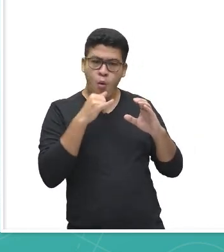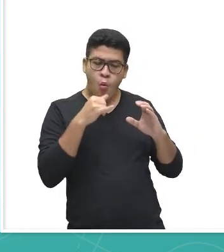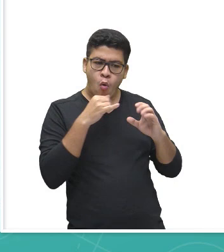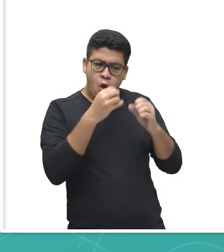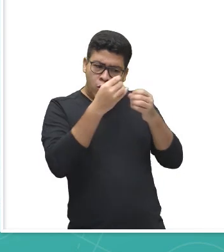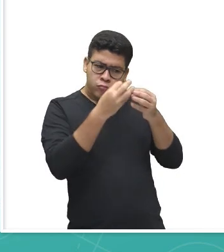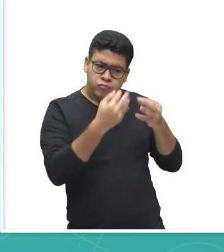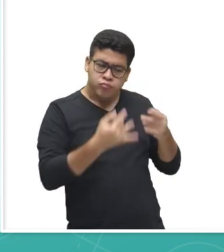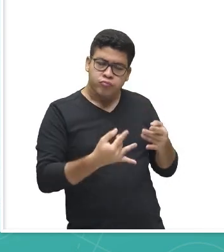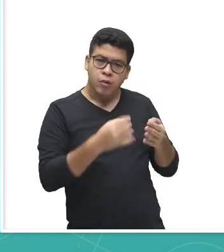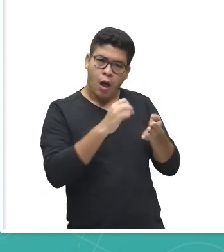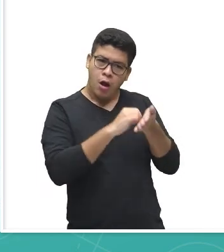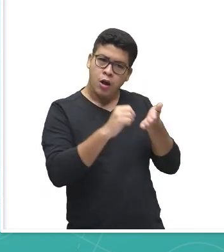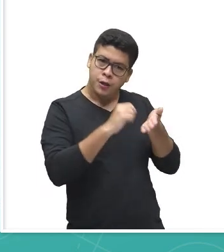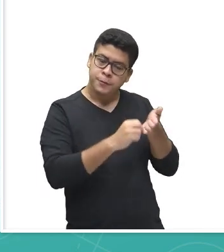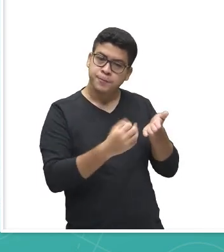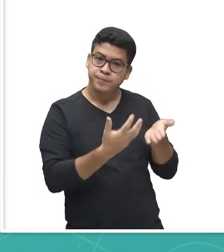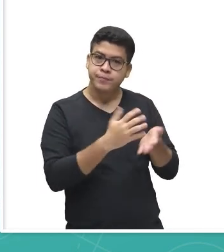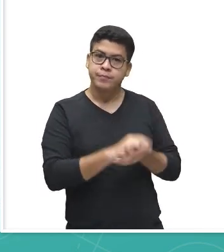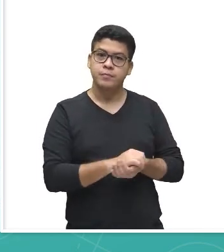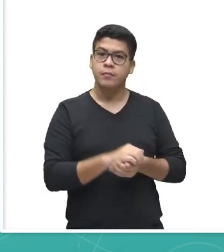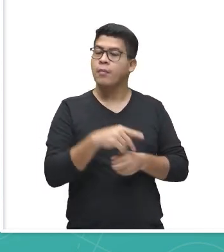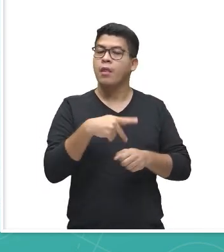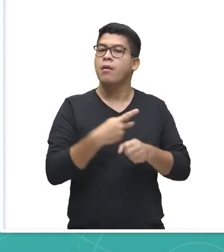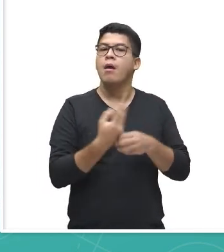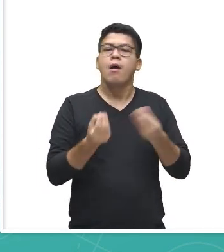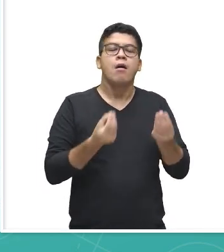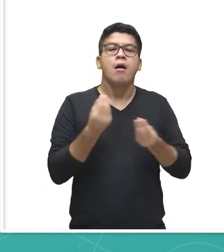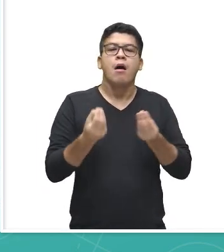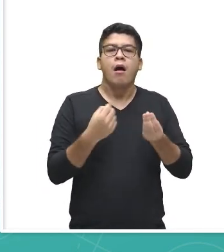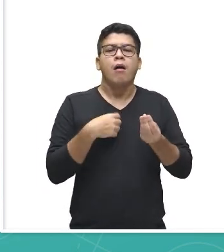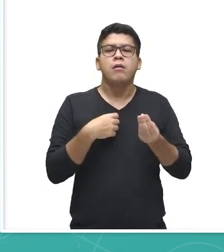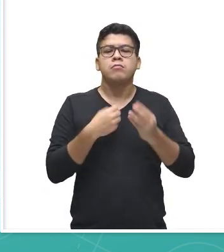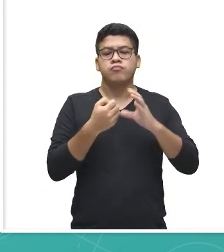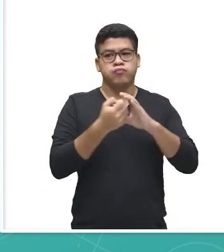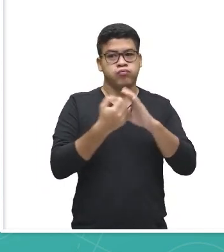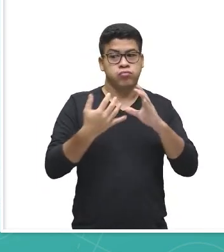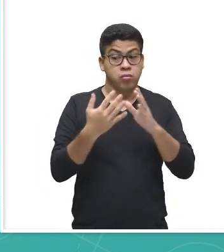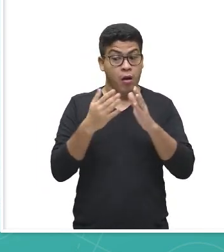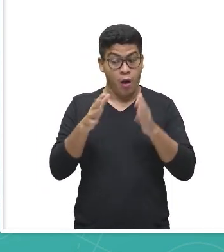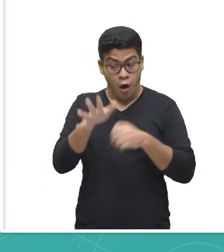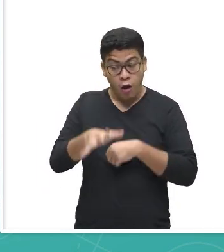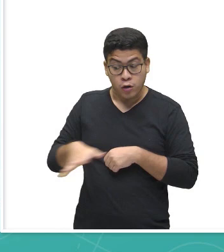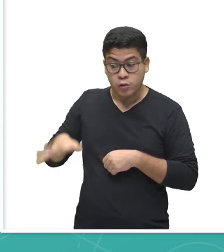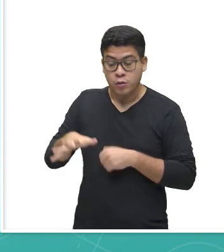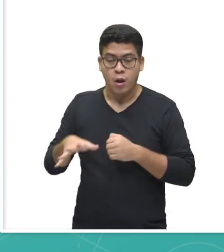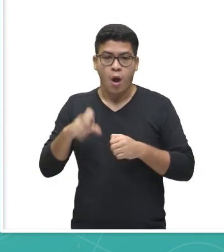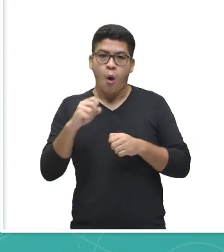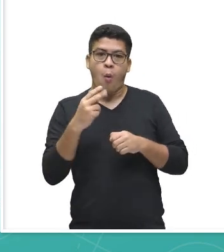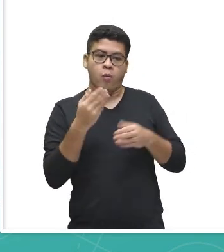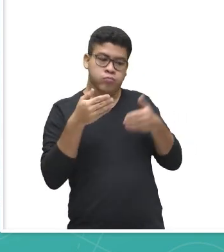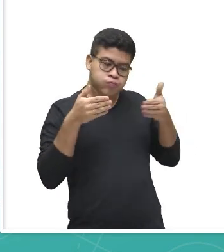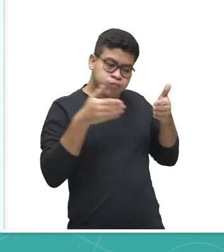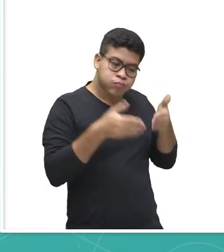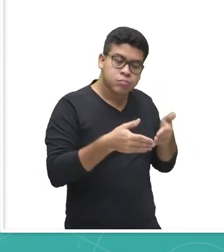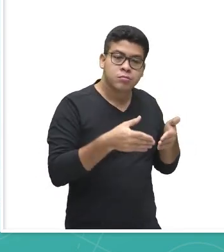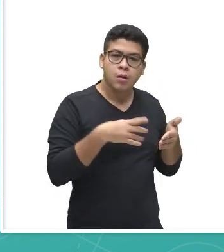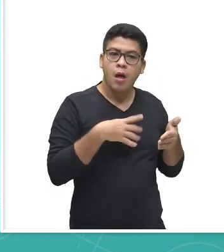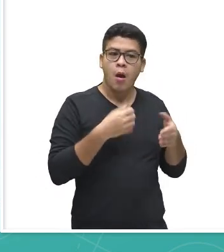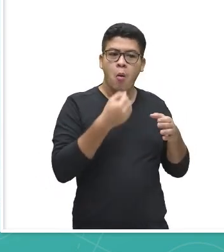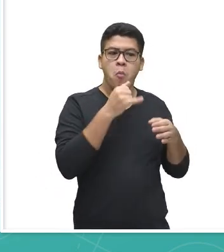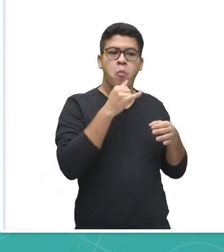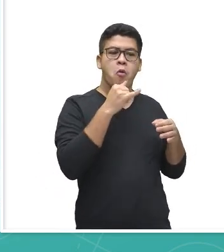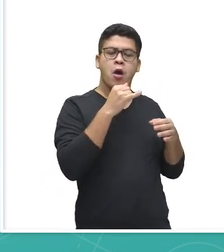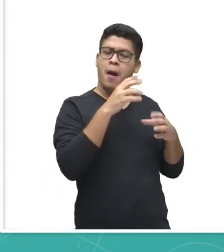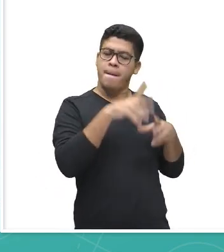vocês iam escolher uma daquelas que nós estudamos na aula de hoje, né, seja uma propriedade geral ou específica, e citar alguns exemplos,